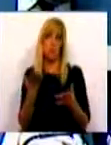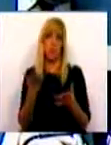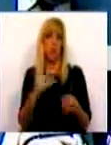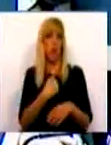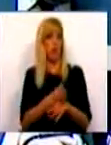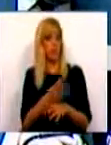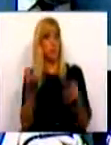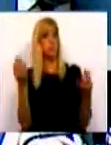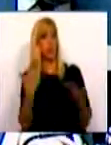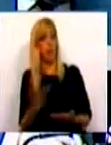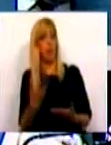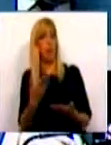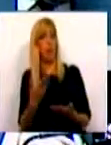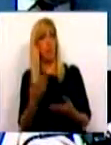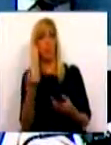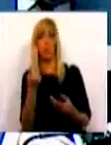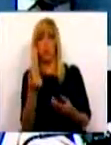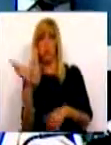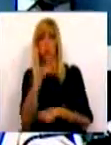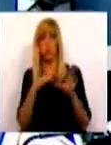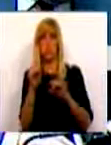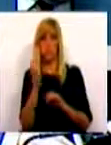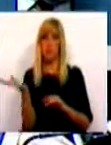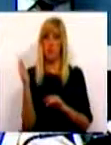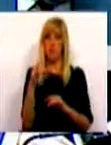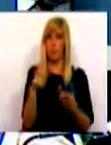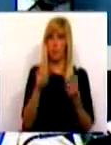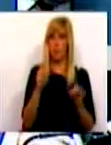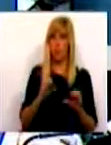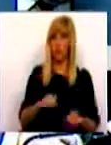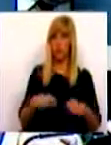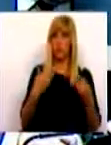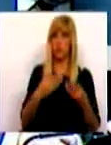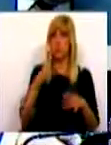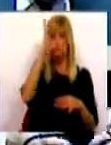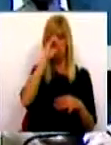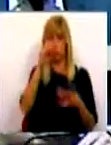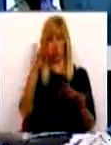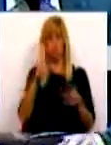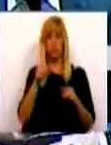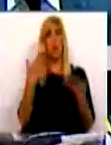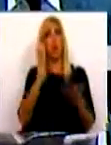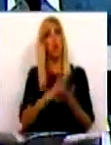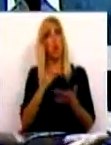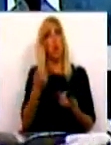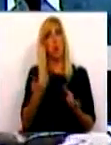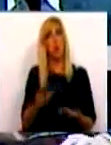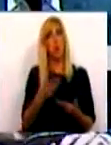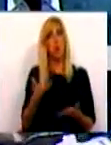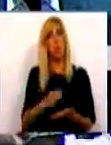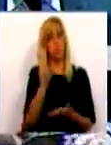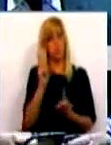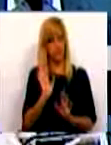atraso nos fundos europeus que vêm desde o início da legislatura e que só agora foram